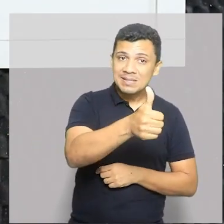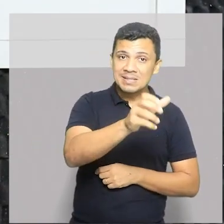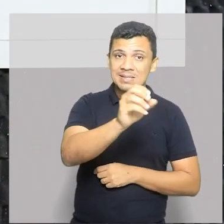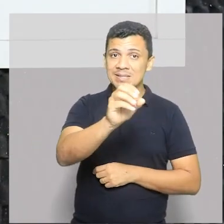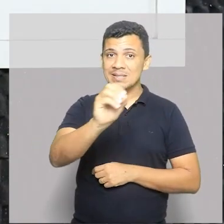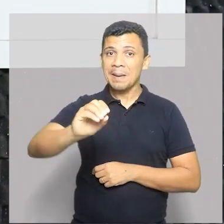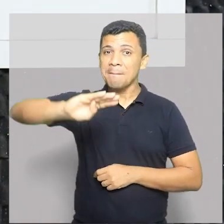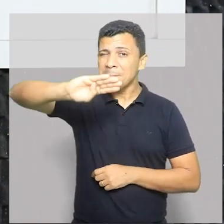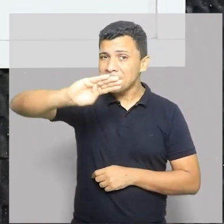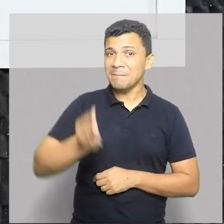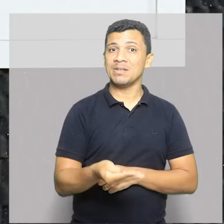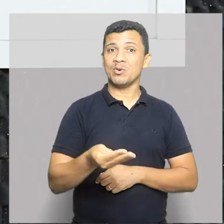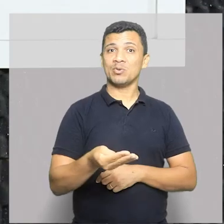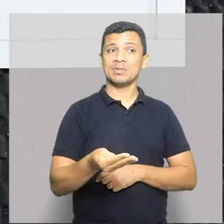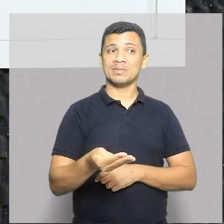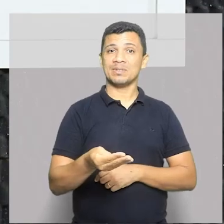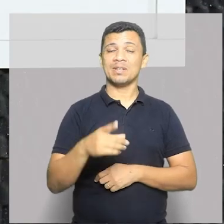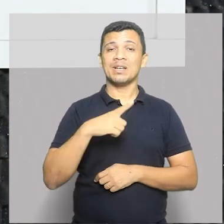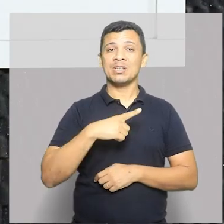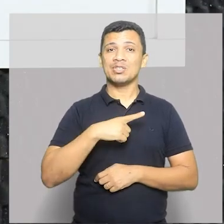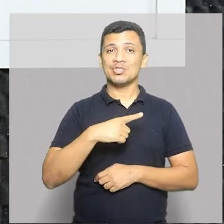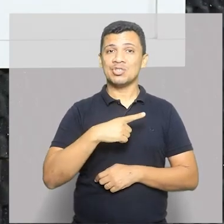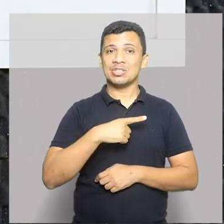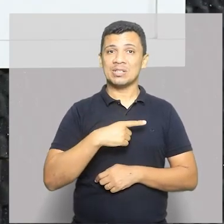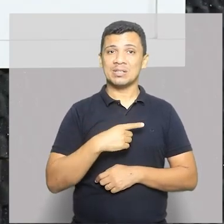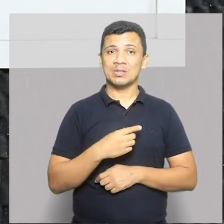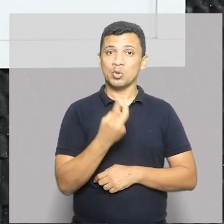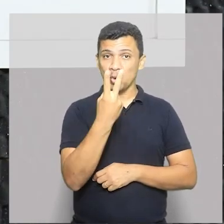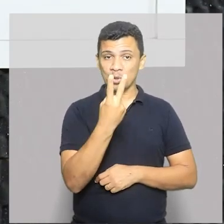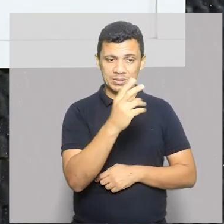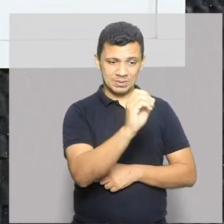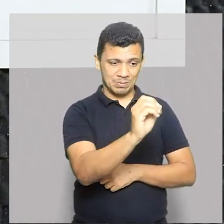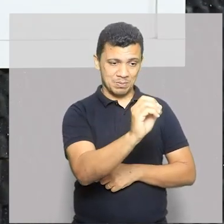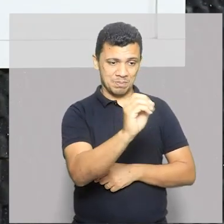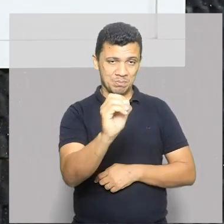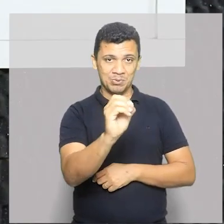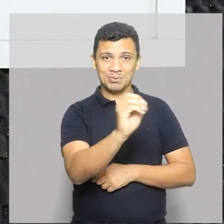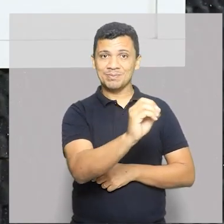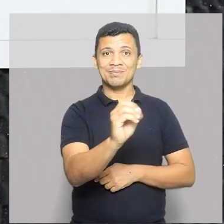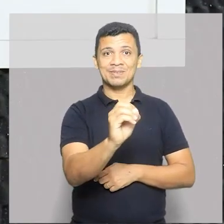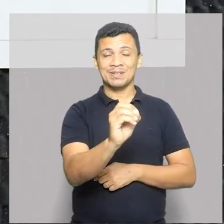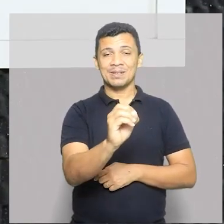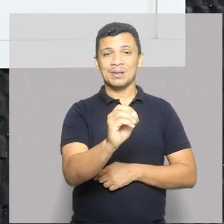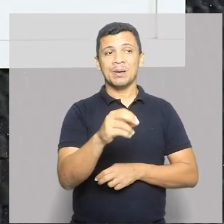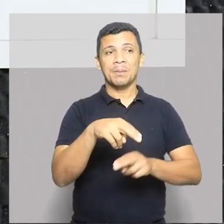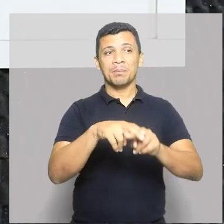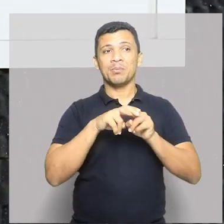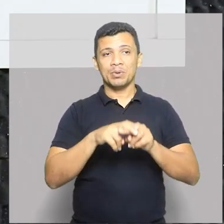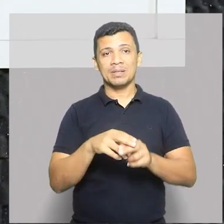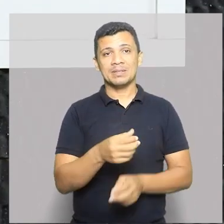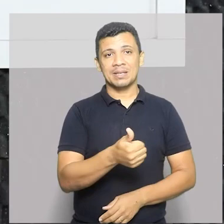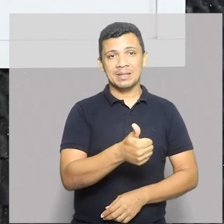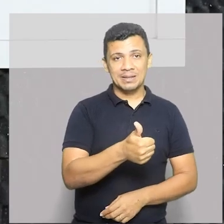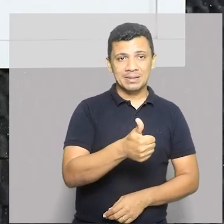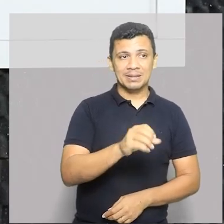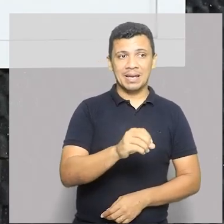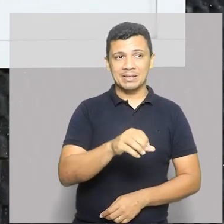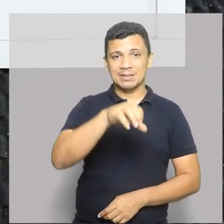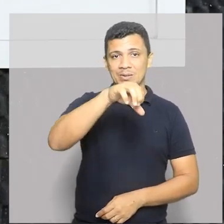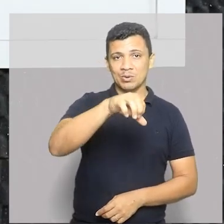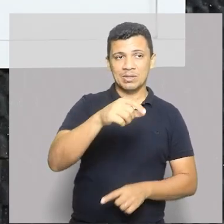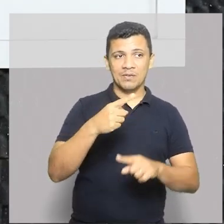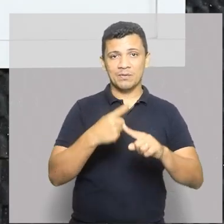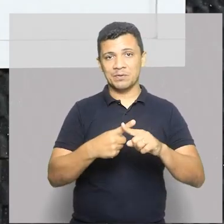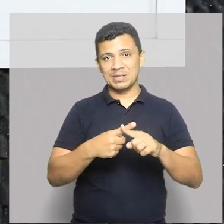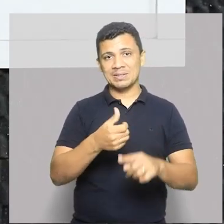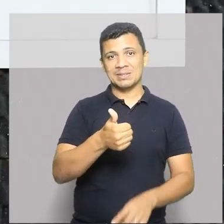bilhões. Então, tinham 2 zeros a mais, ó. Então, por isso que era vezes 100, ó, 100 bilhões. Então, 100 com o bilhão